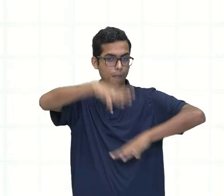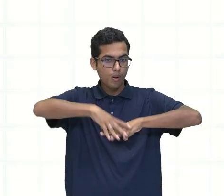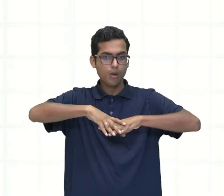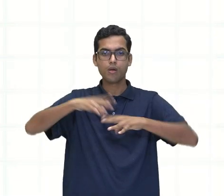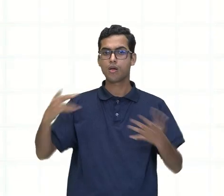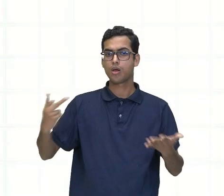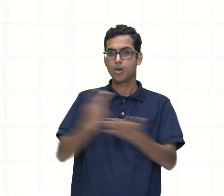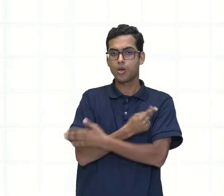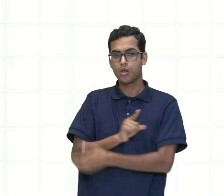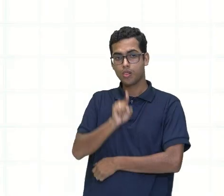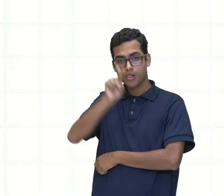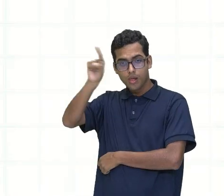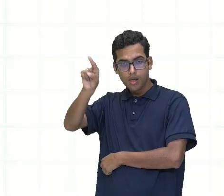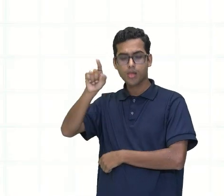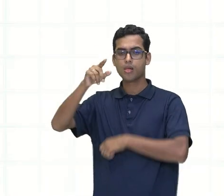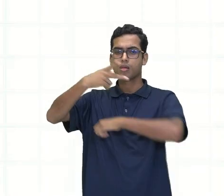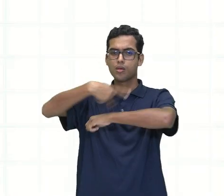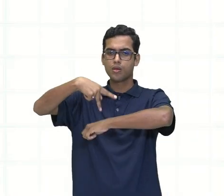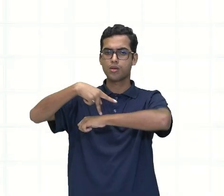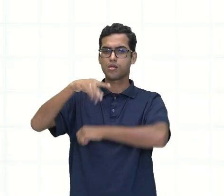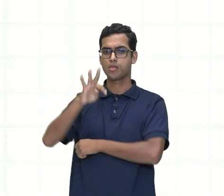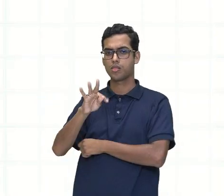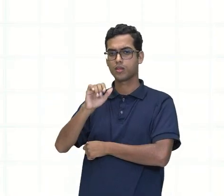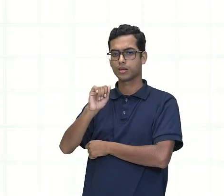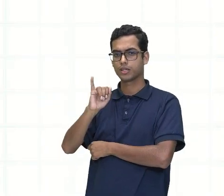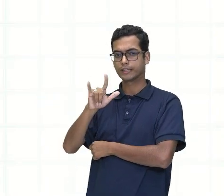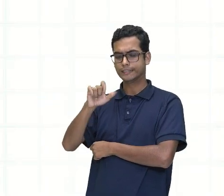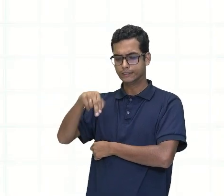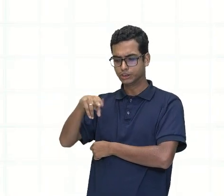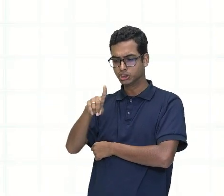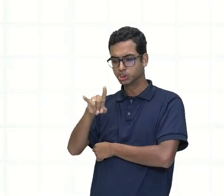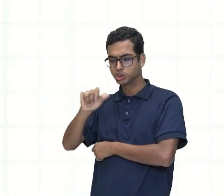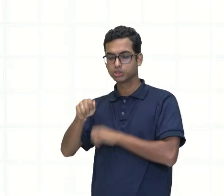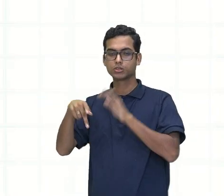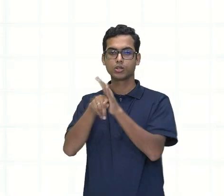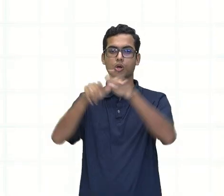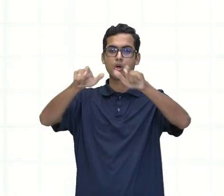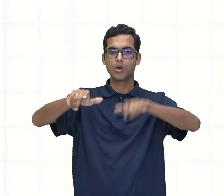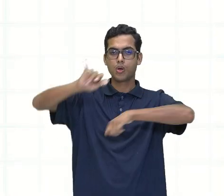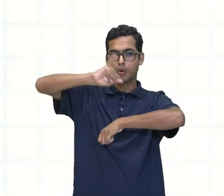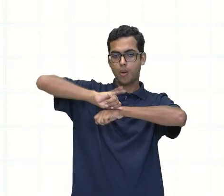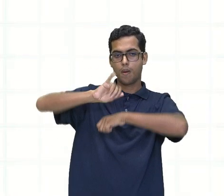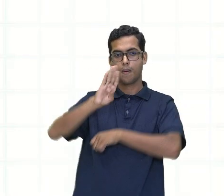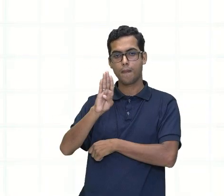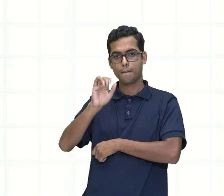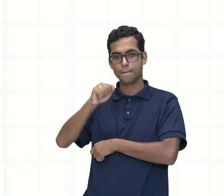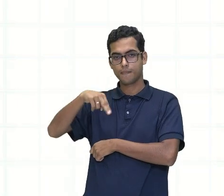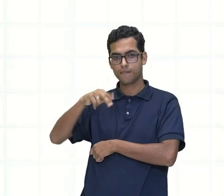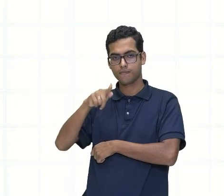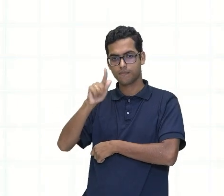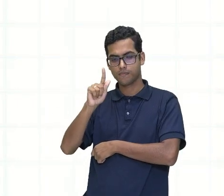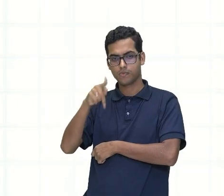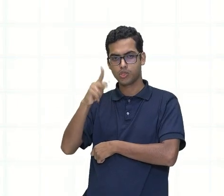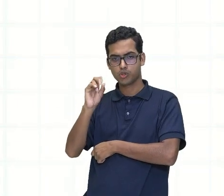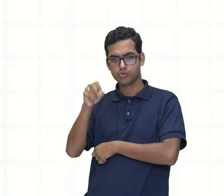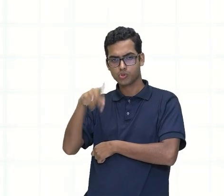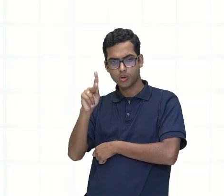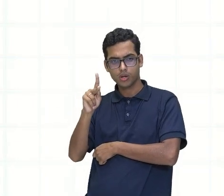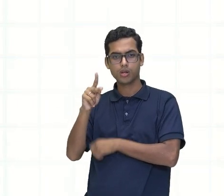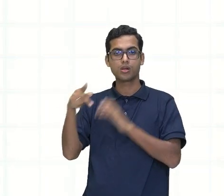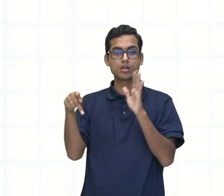de 24 a 28 de fevereiro e contou com participação de 7 alunos do Colégio Militar da Polícia